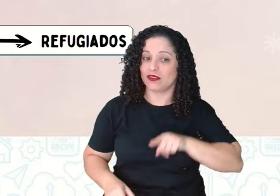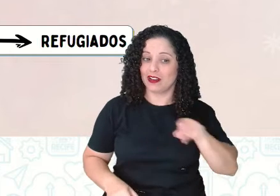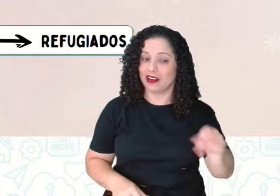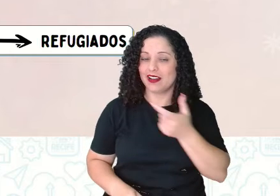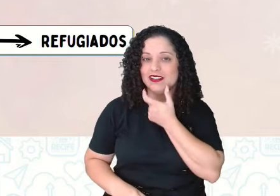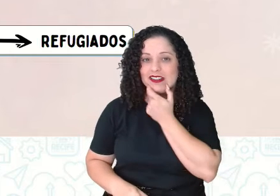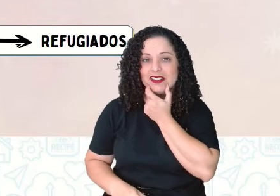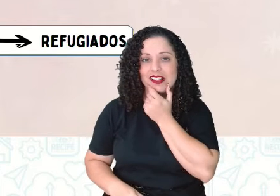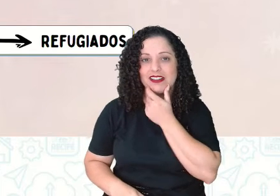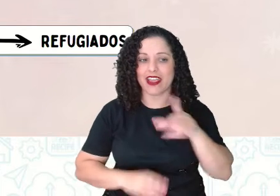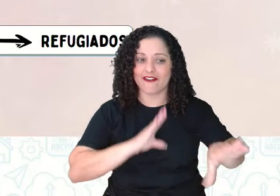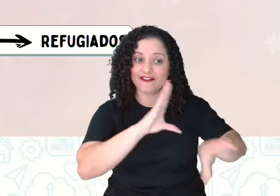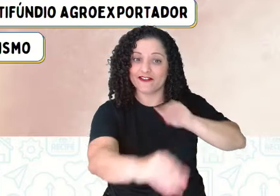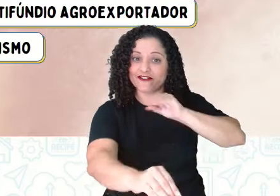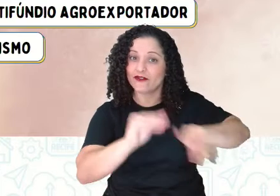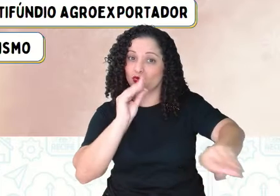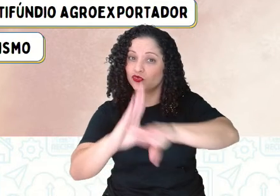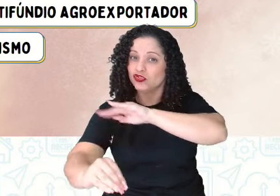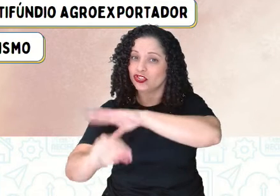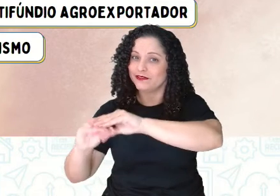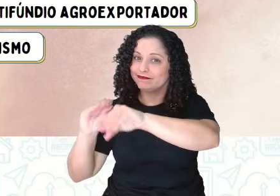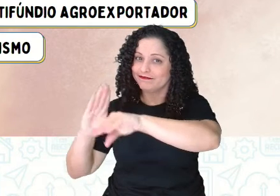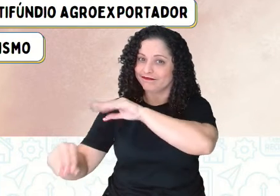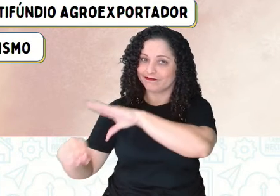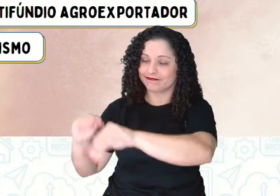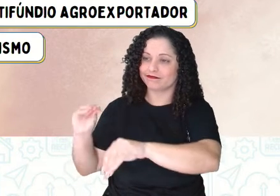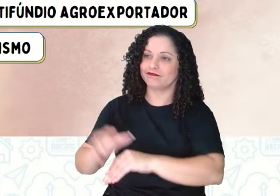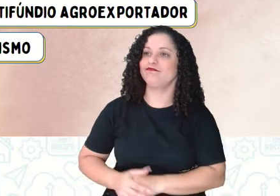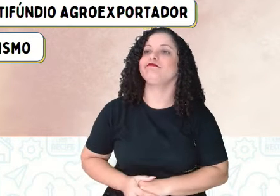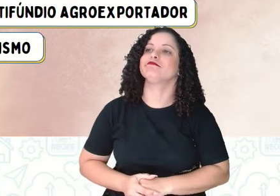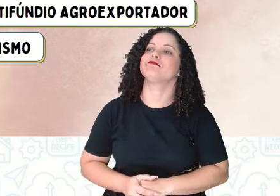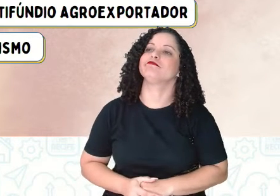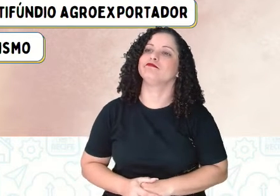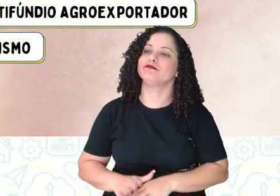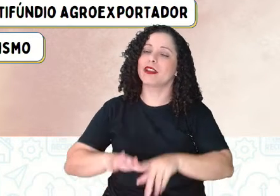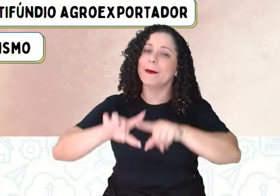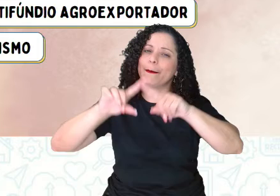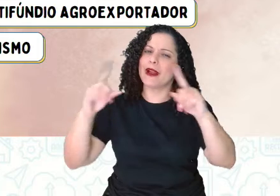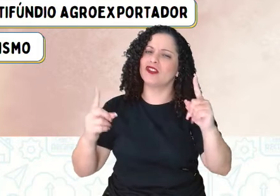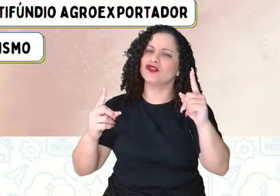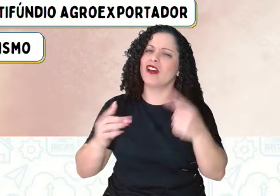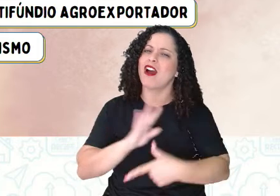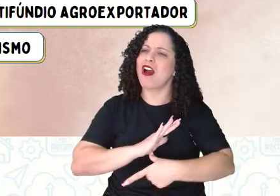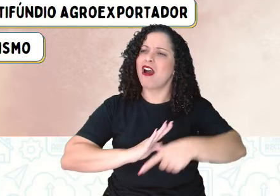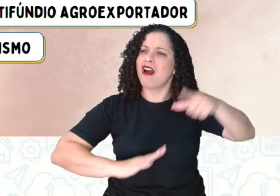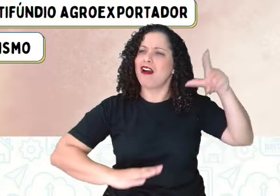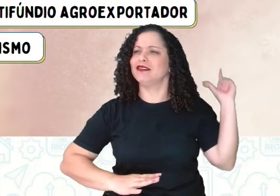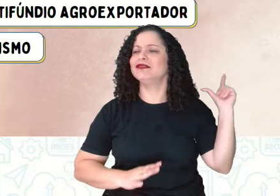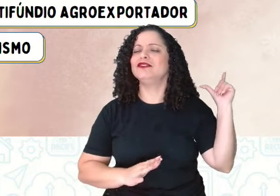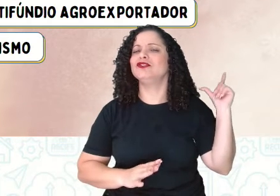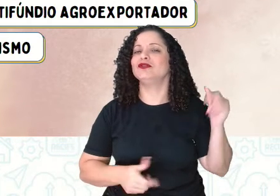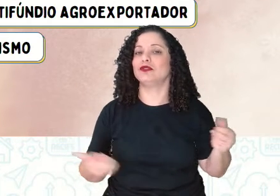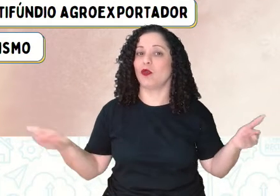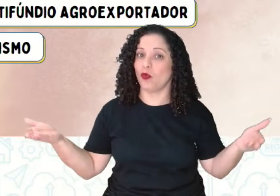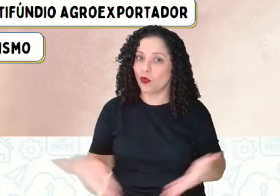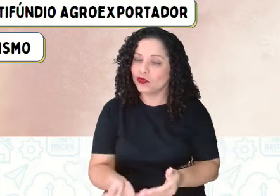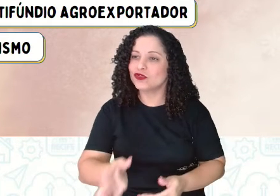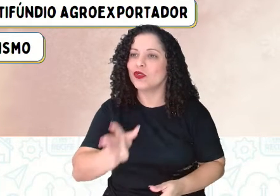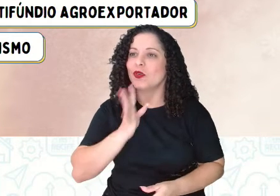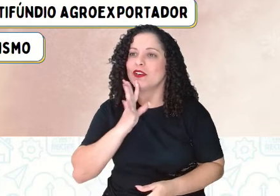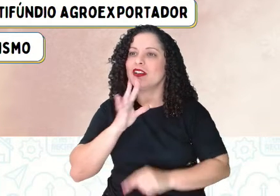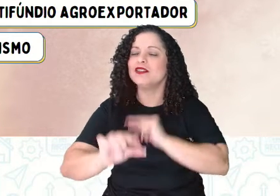né? Desses conflitos. Então, vamos lá. E antes de o que hoje a gente conhece, né, como os